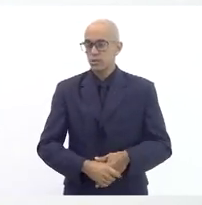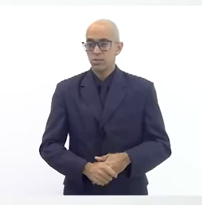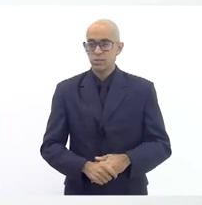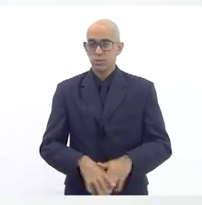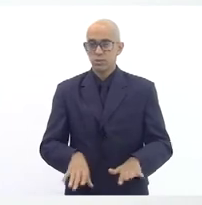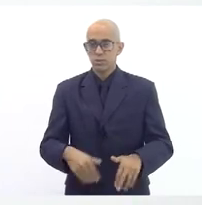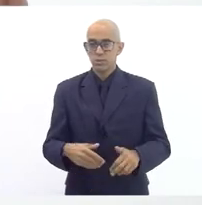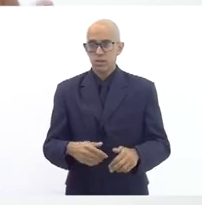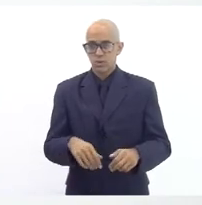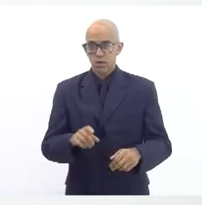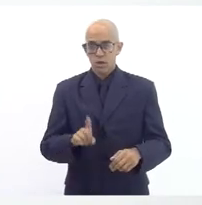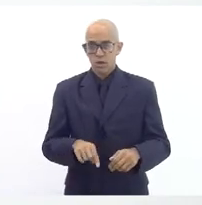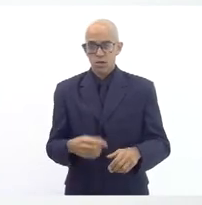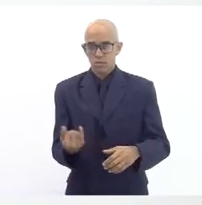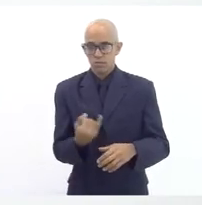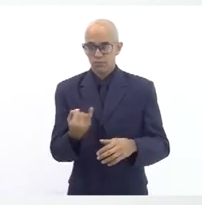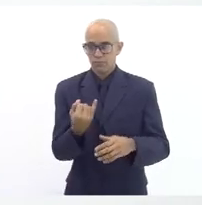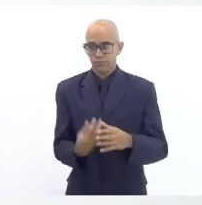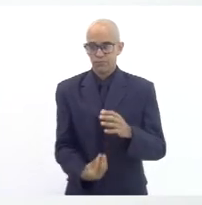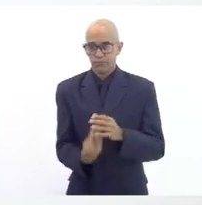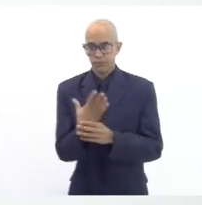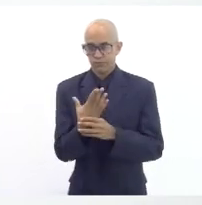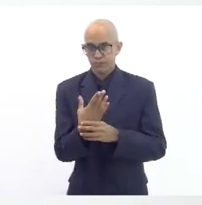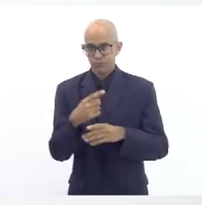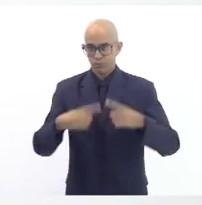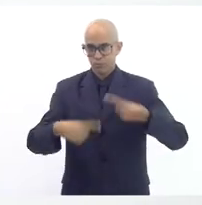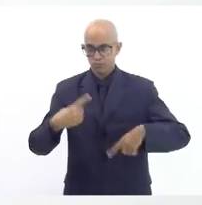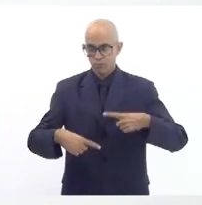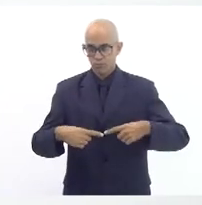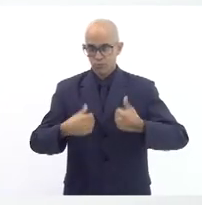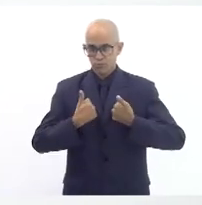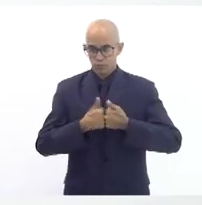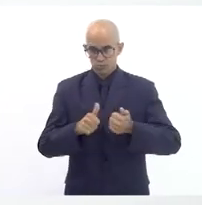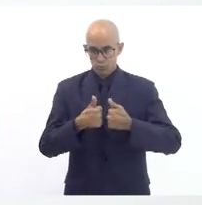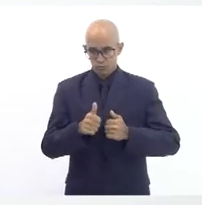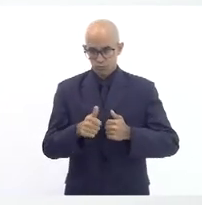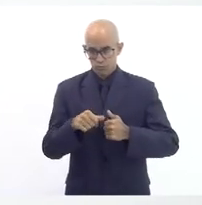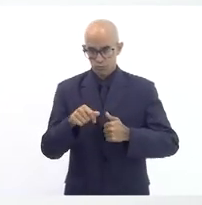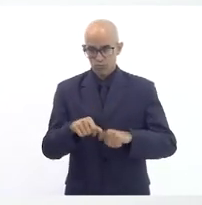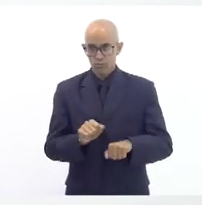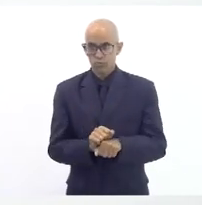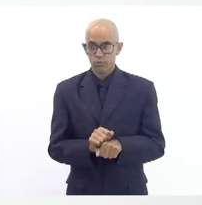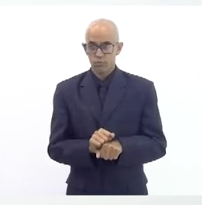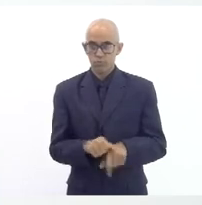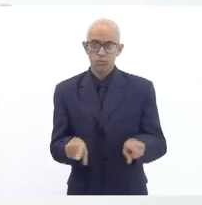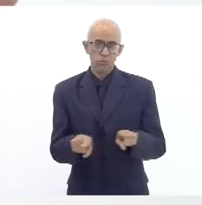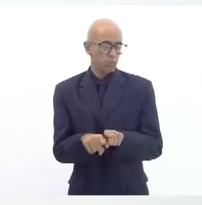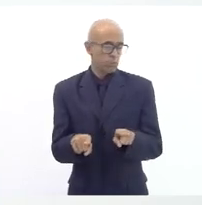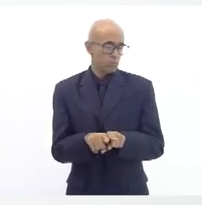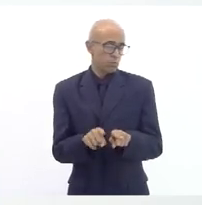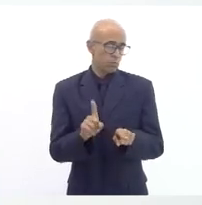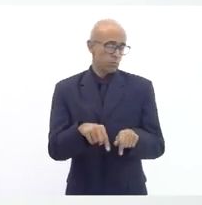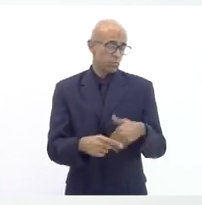formular a política de transporte. Cabe à concessionária executar, porque ninguém pediu